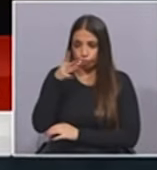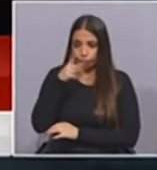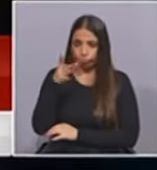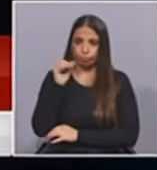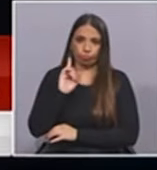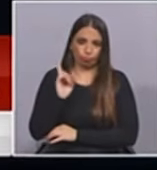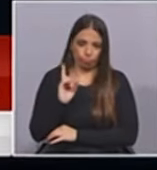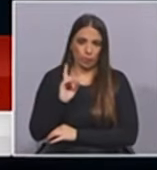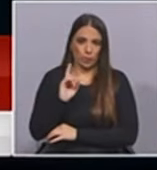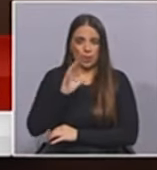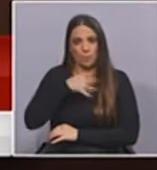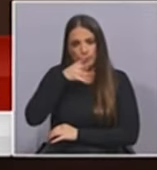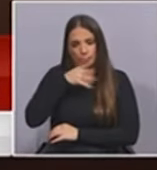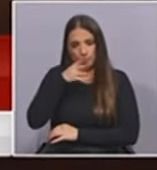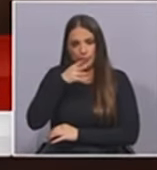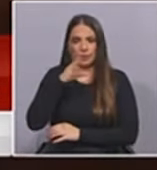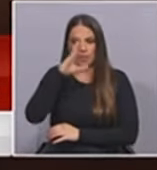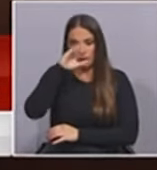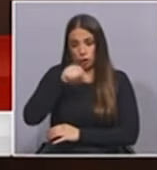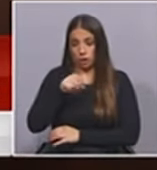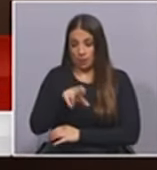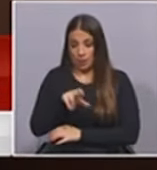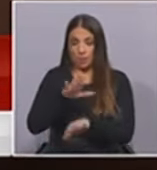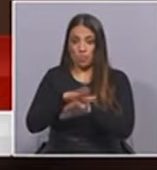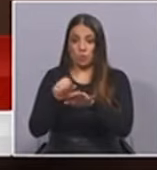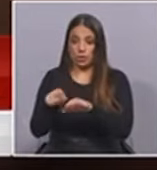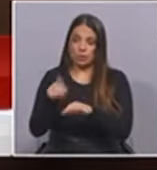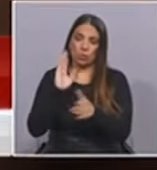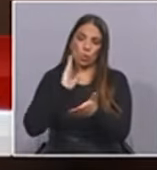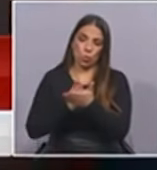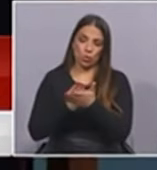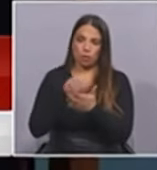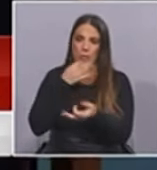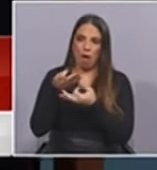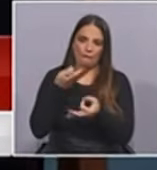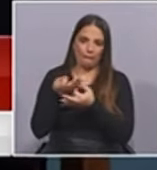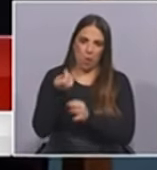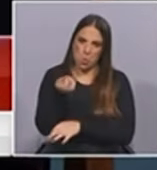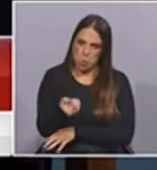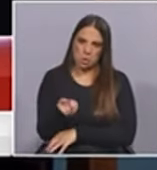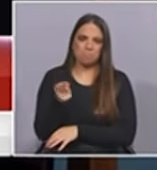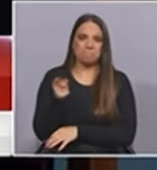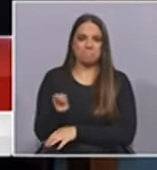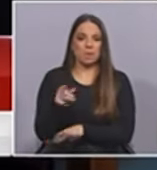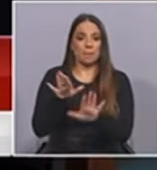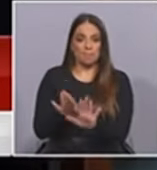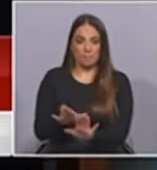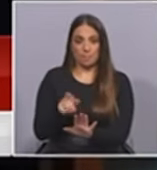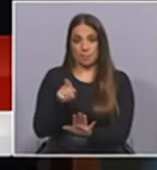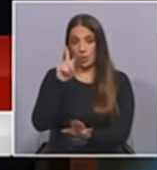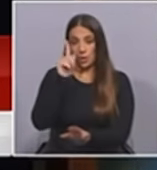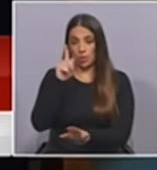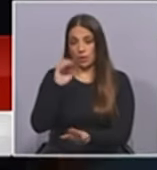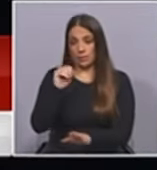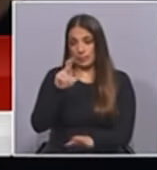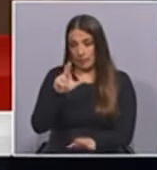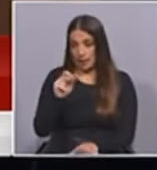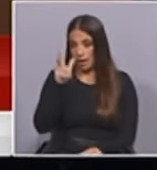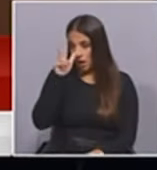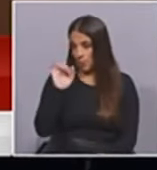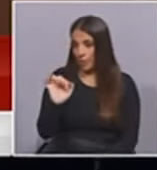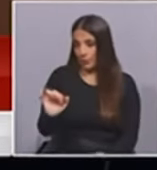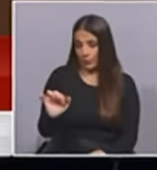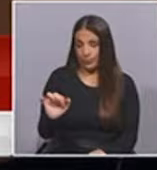declarações aos militares da GNR Foi por isso um dos últimos a falar com as autoridades mesmo assim o namorado de Sara